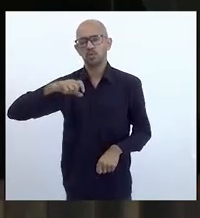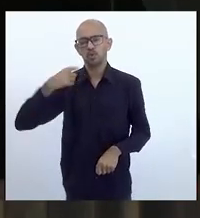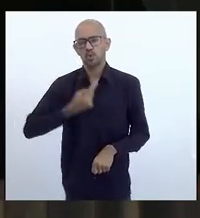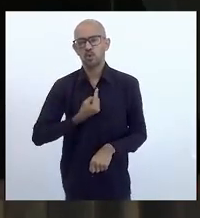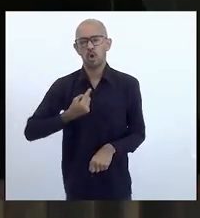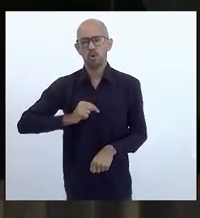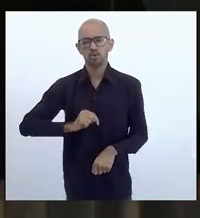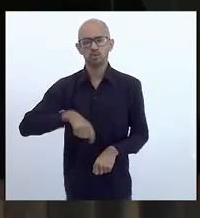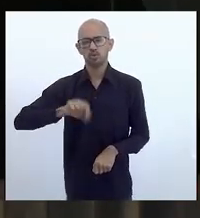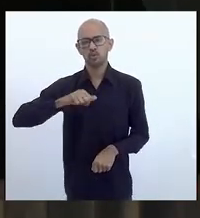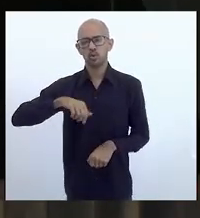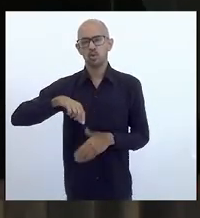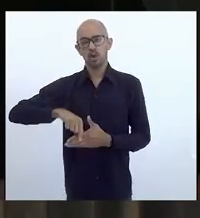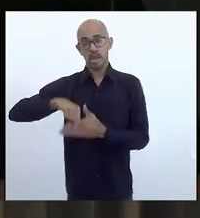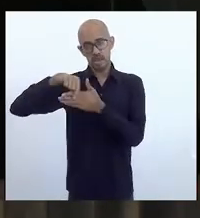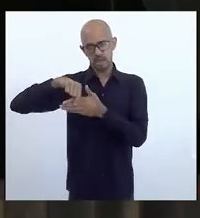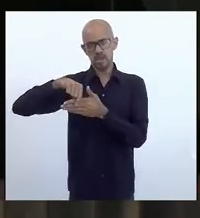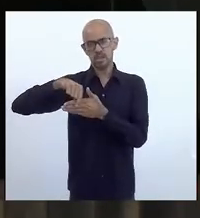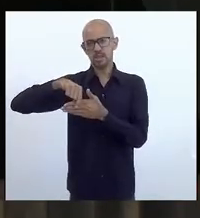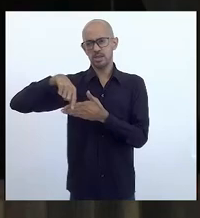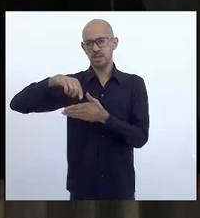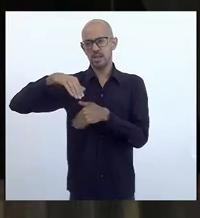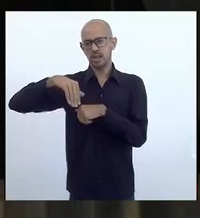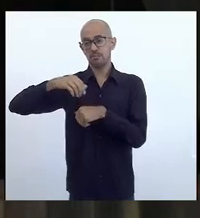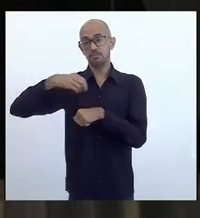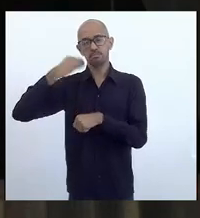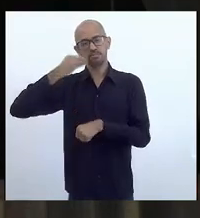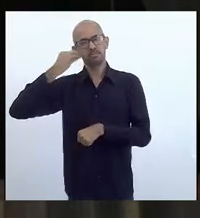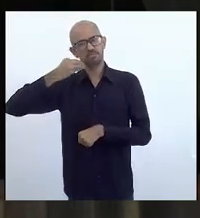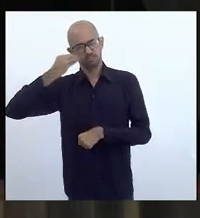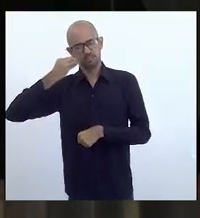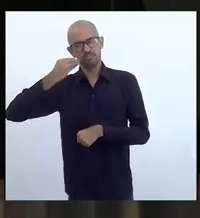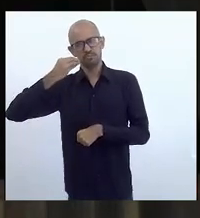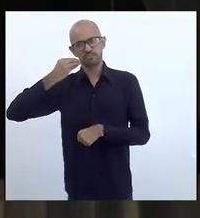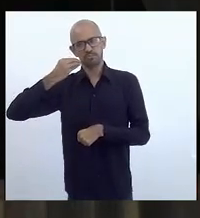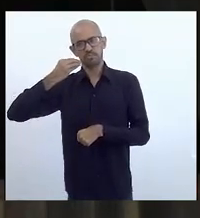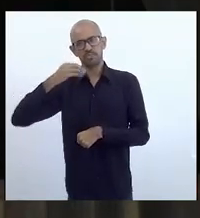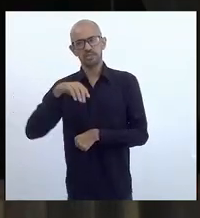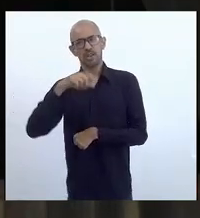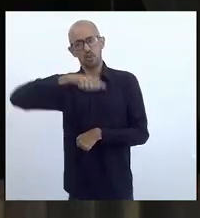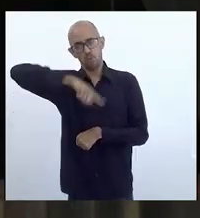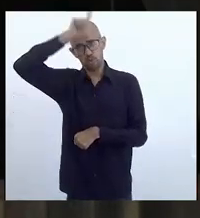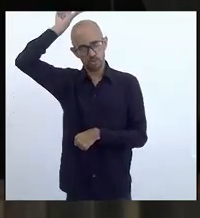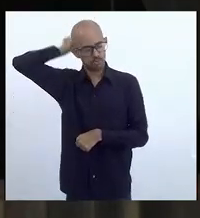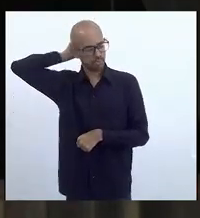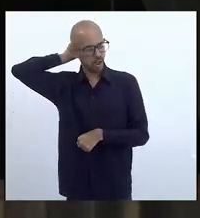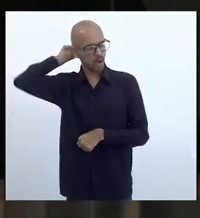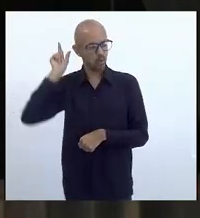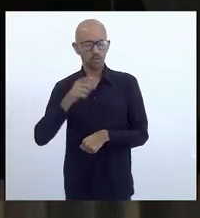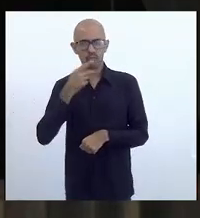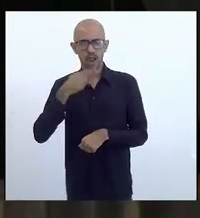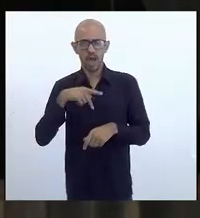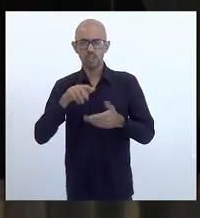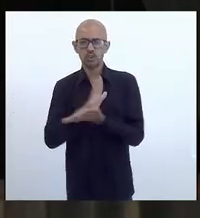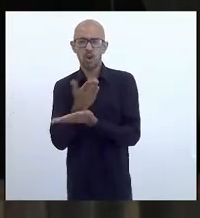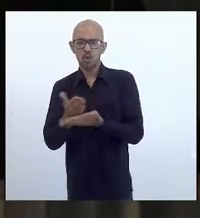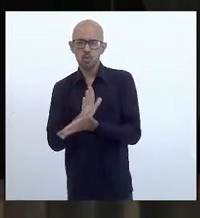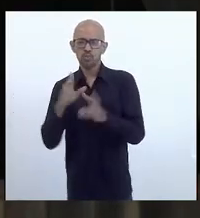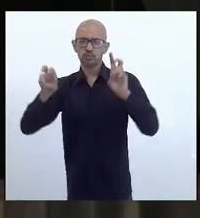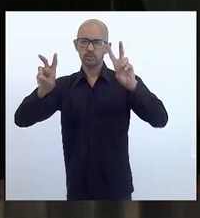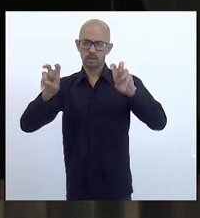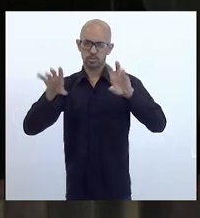Luiz Paulo, e também vou abordar alguns temas já elencados por ele, mas quero iniciar dizendo